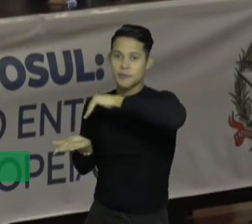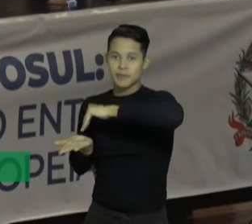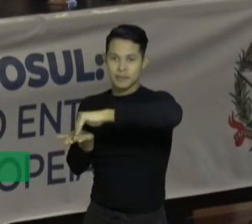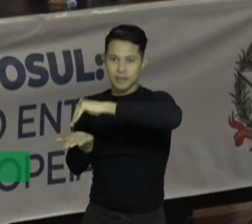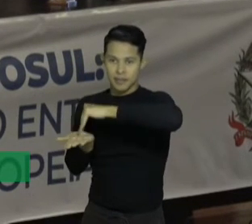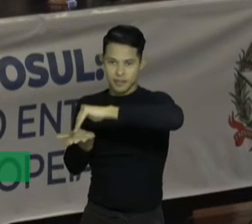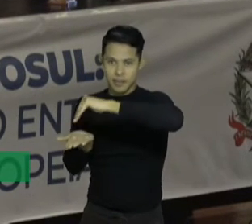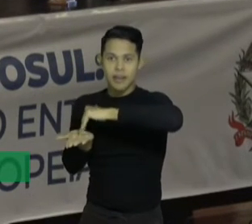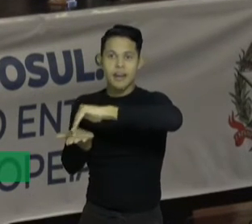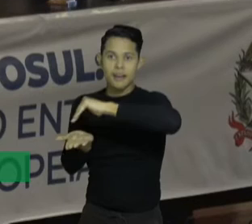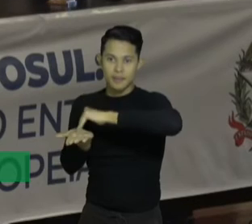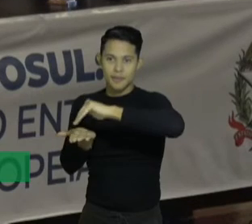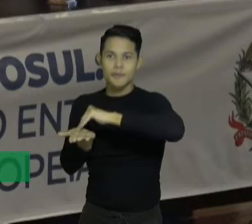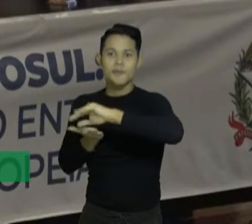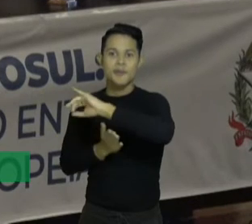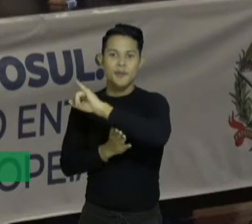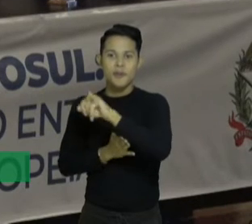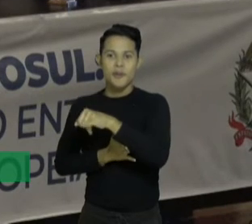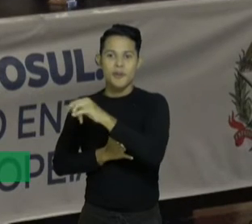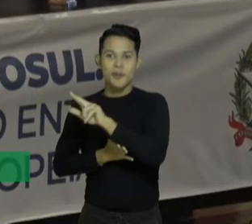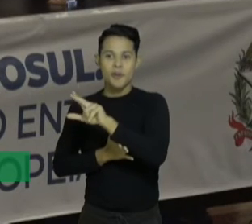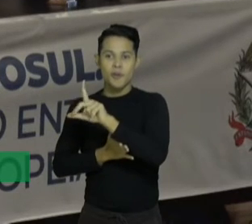eh Juliano